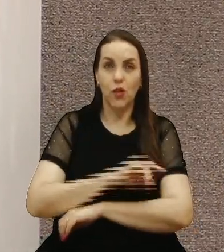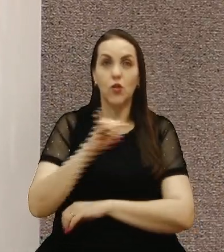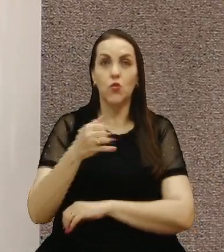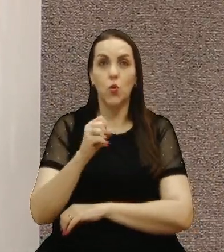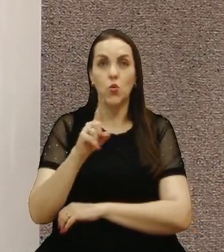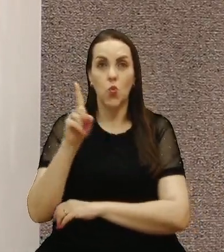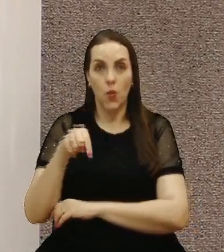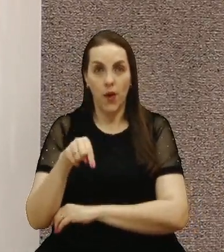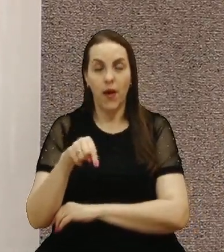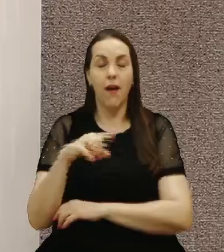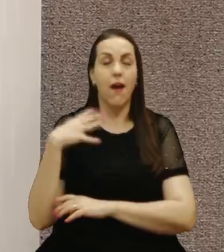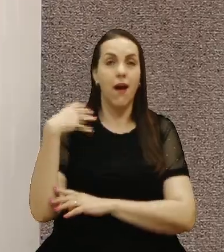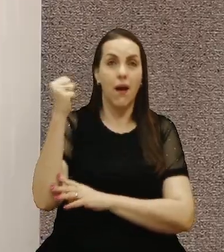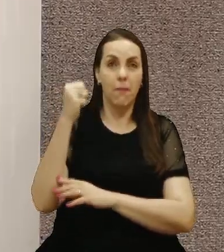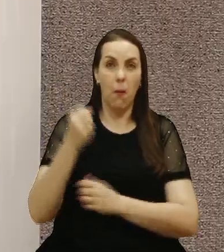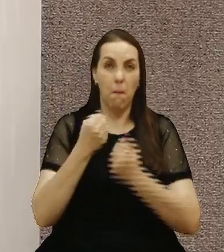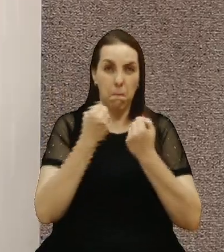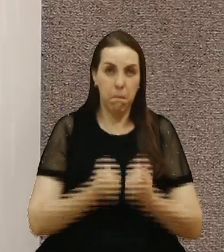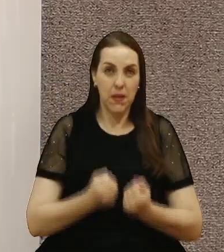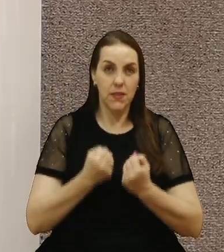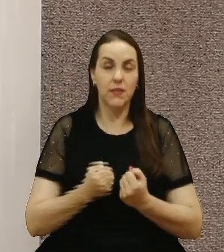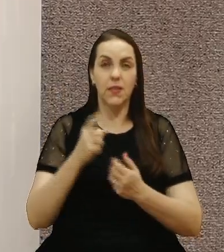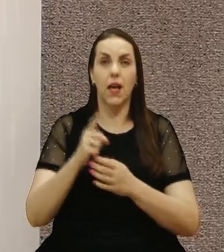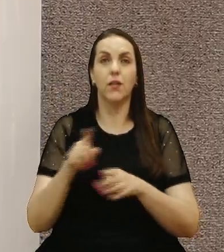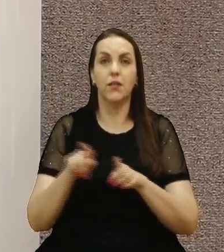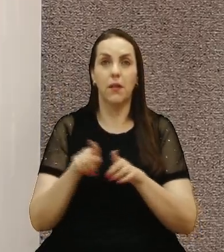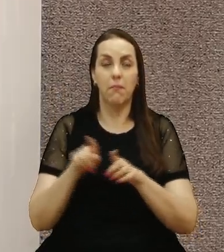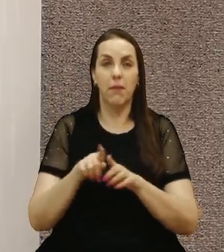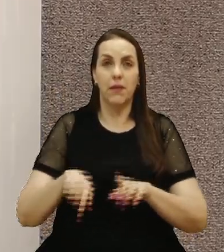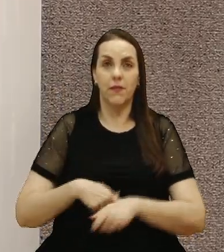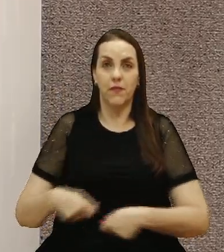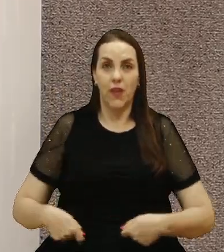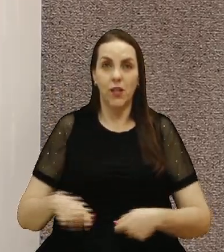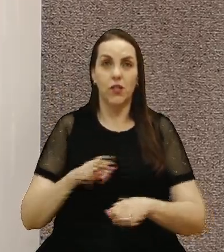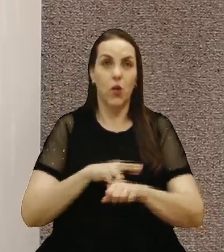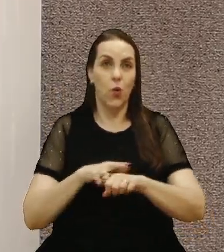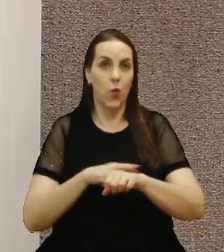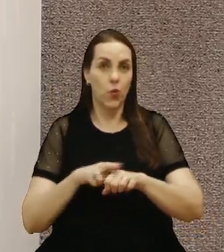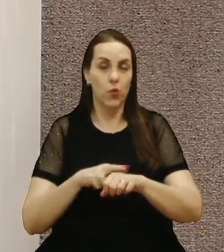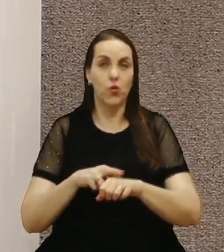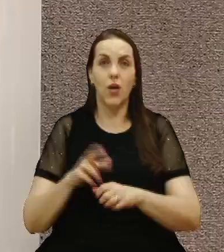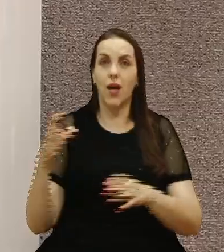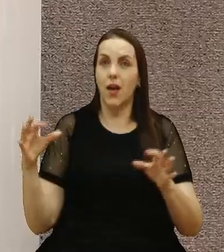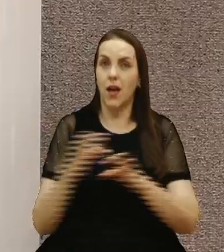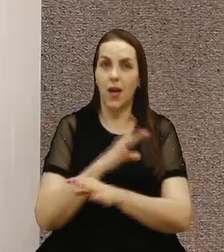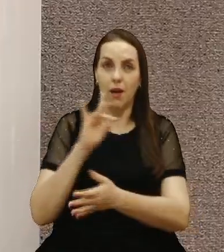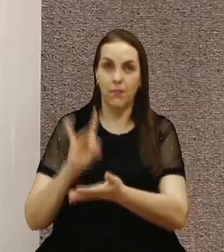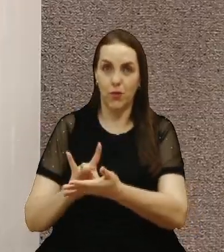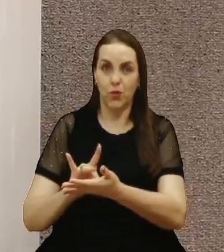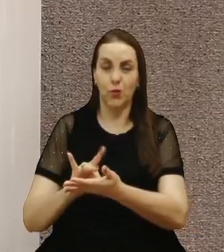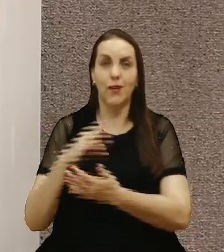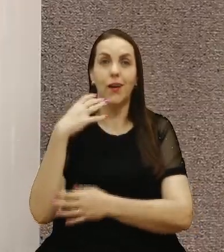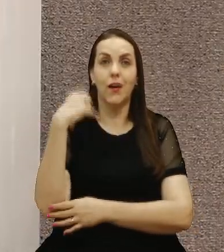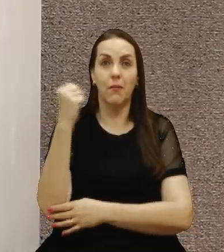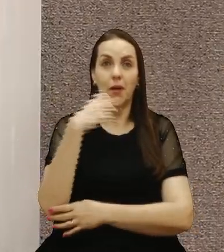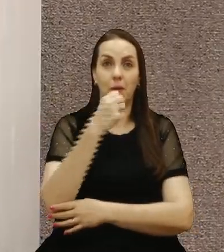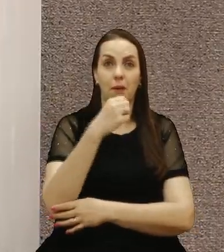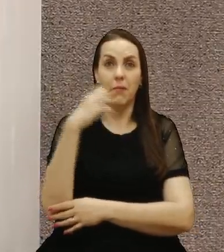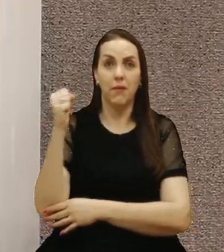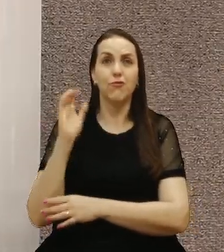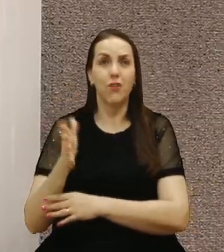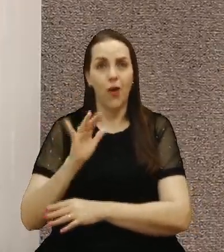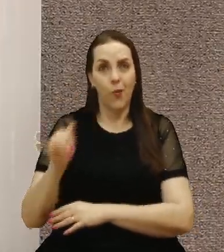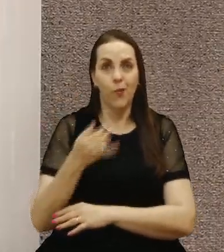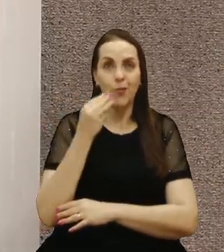peso pesadíssimo faixa roxa e campeão mundial absoluto faixa roxa. Então, foram campeões, já foram campeões de outras oportunidades